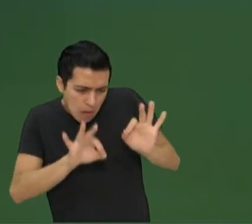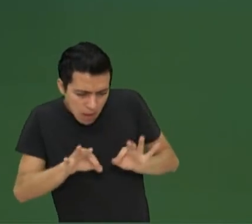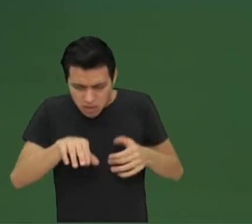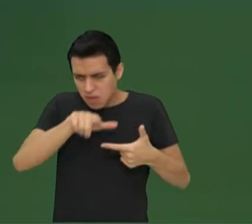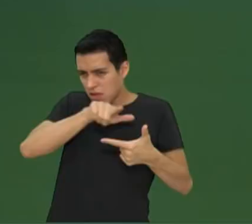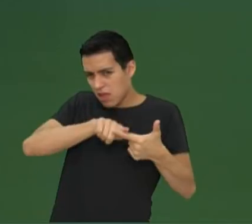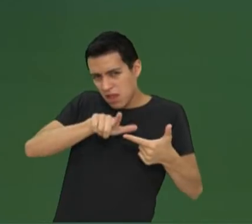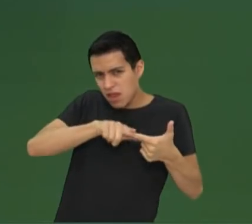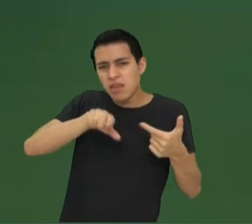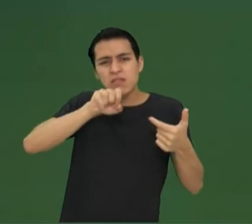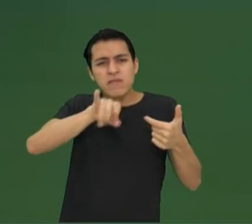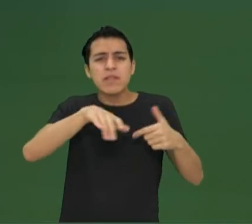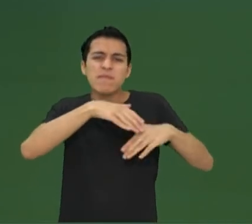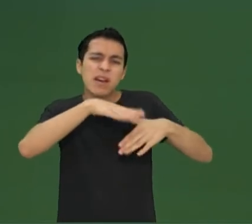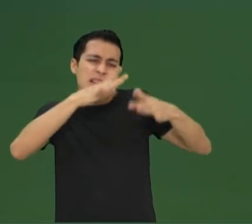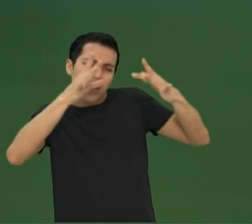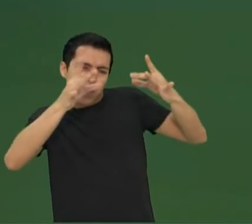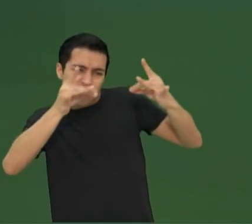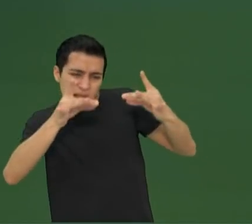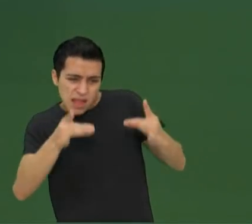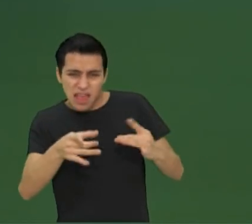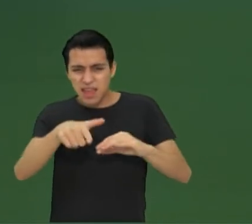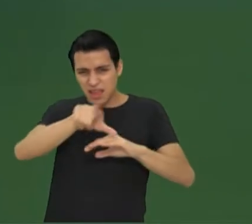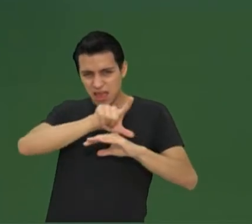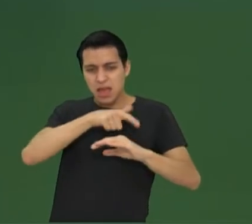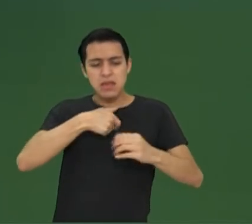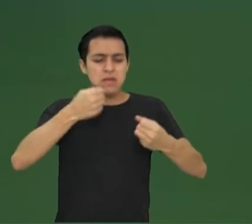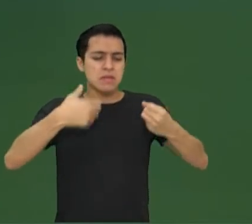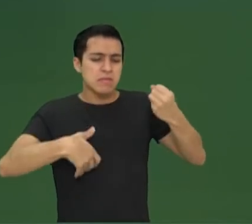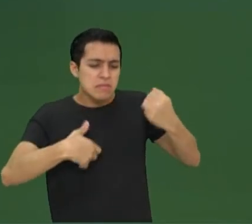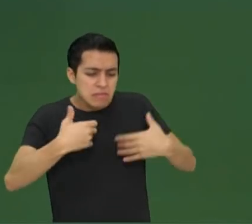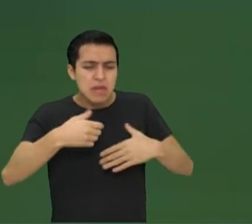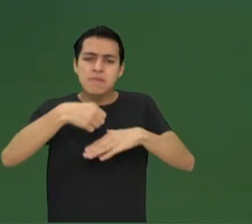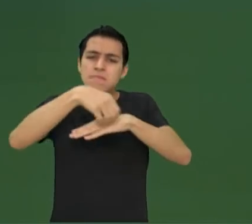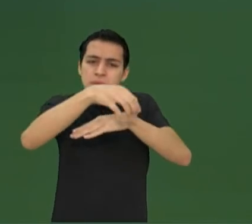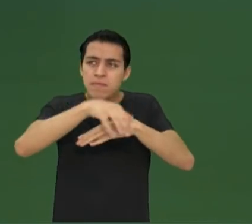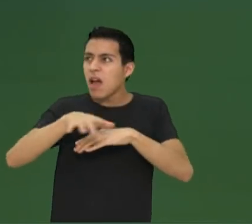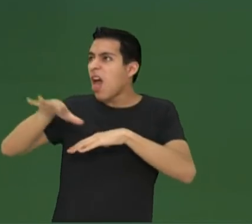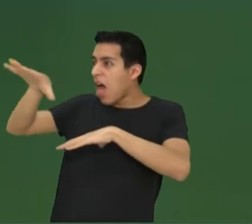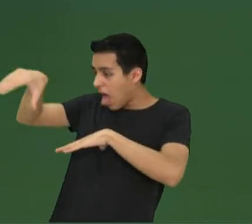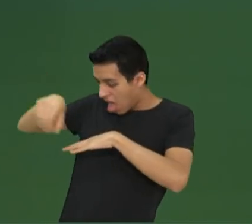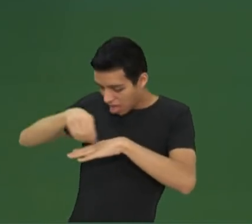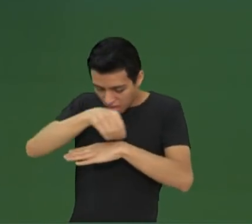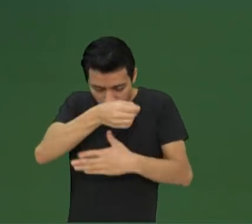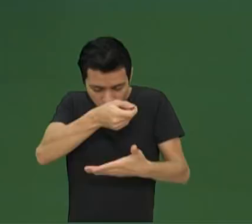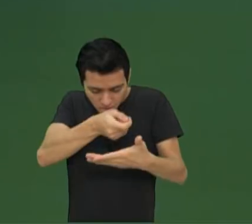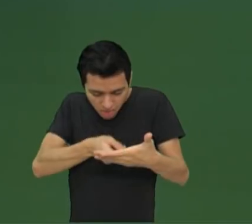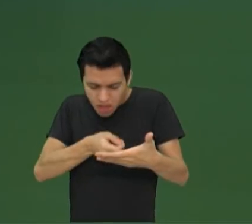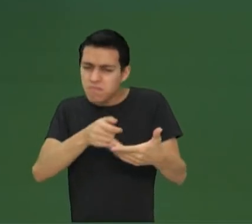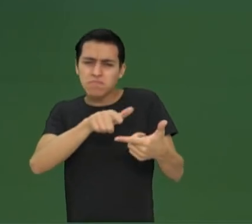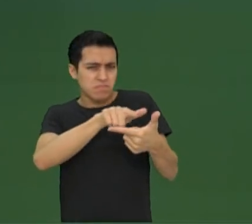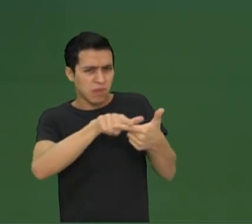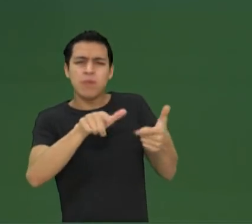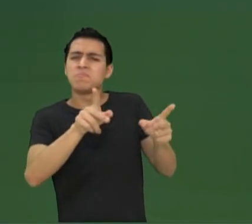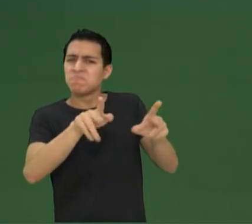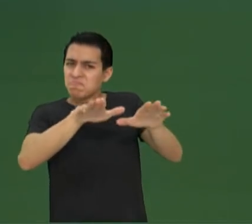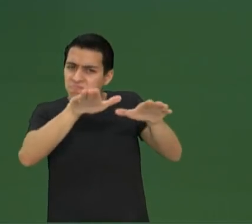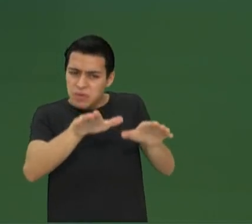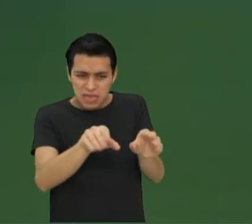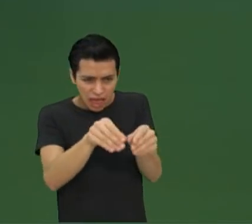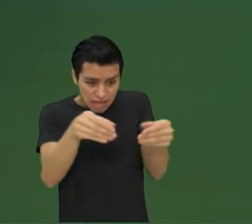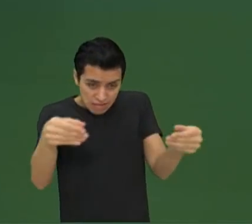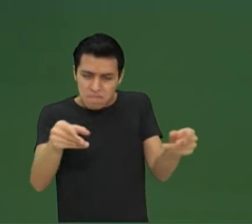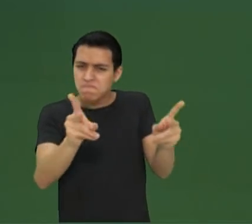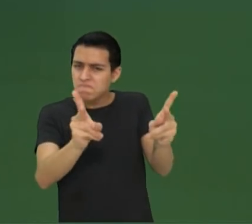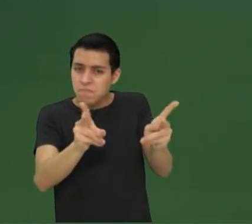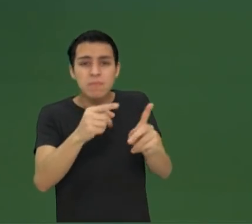contou um pouquinho do que a gente conversou, o que você entendeu, ficou melhor ainda. Deixa anotado no seu caderno que a gente, quando voltar para a sala